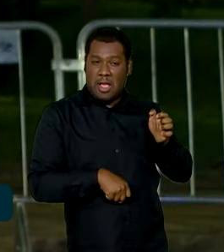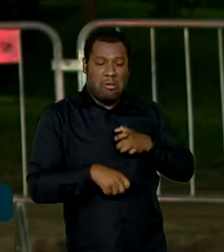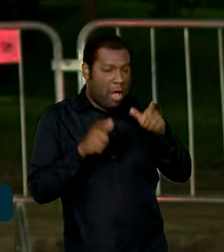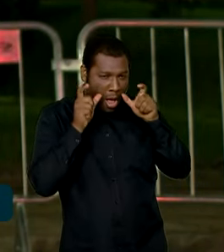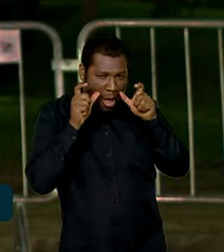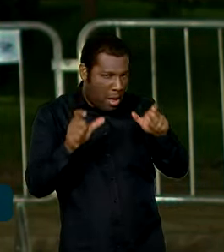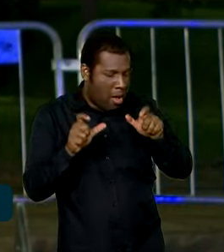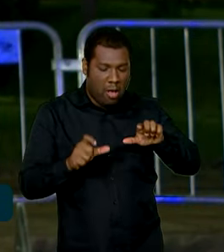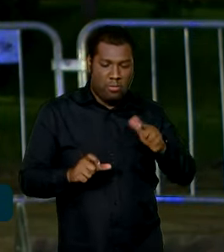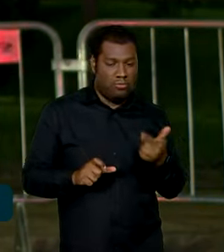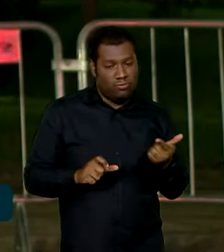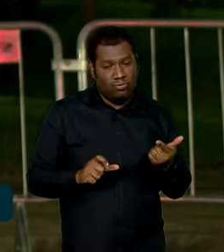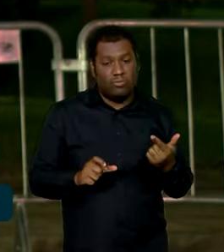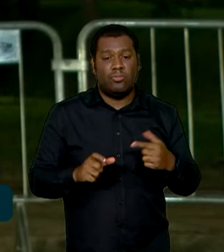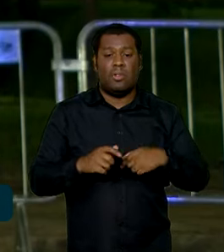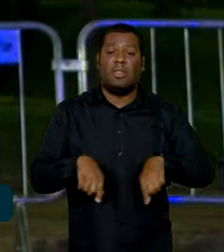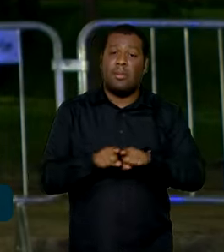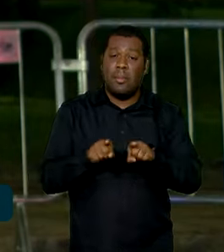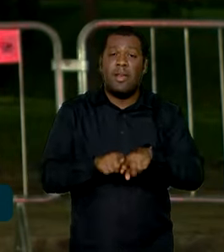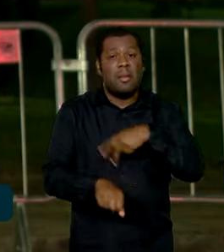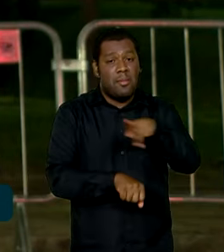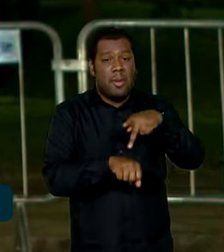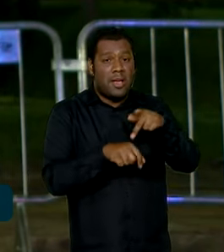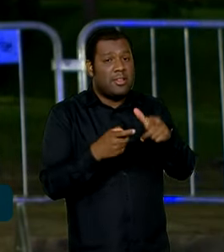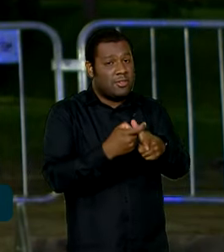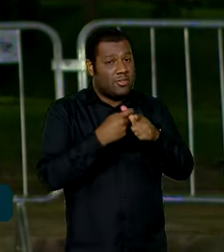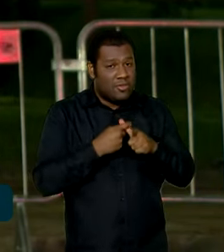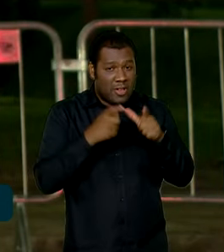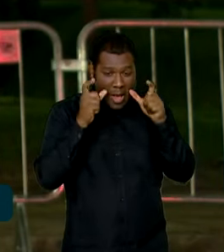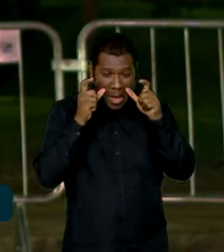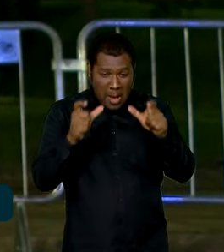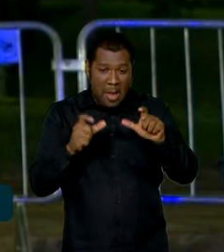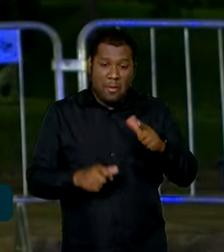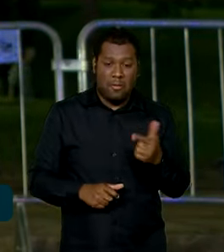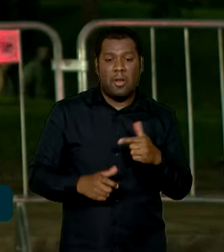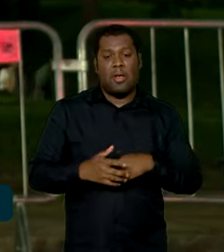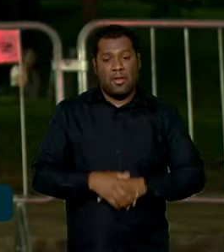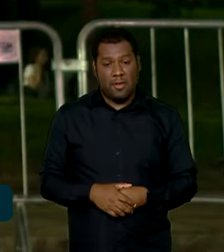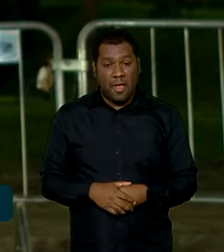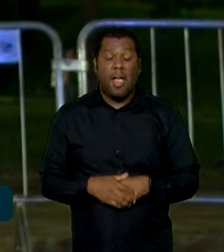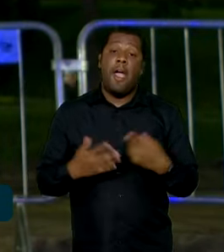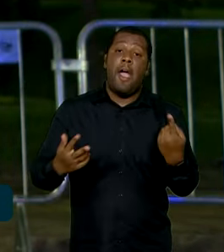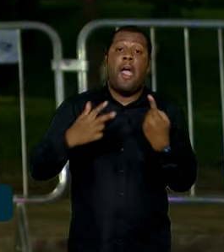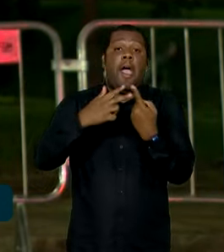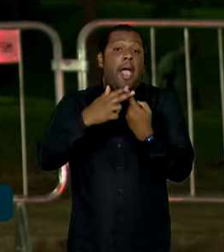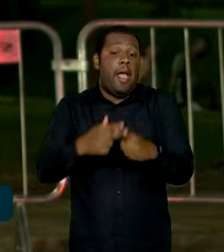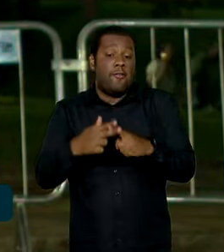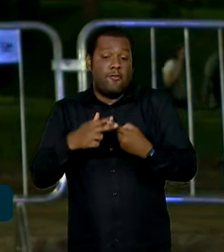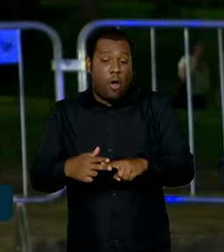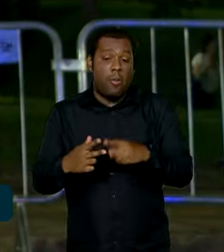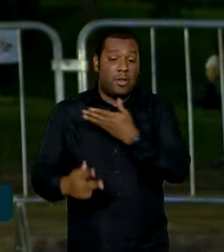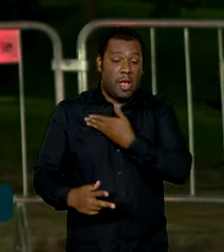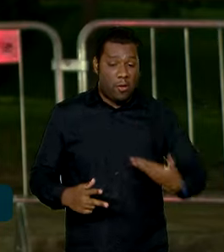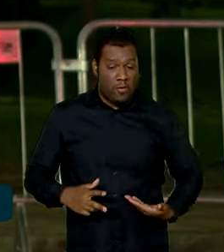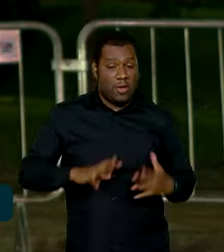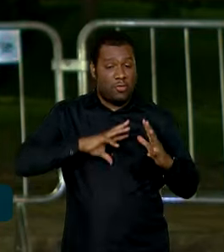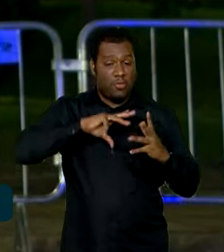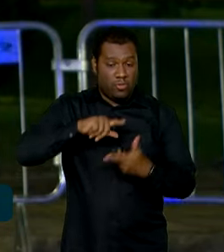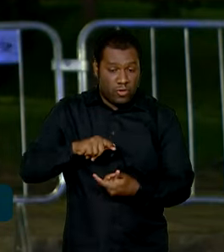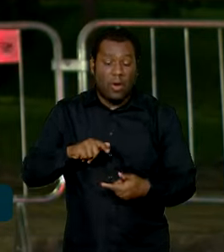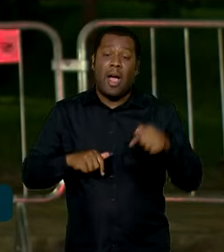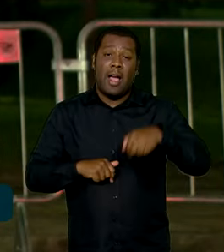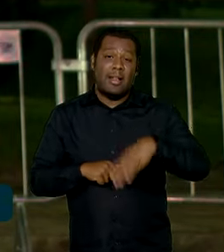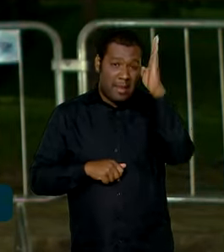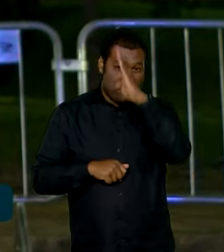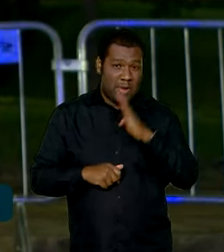nem pelos países endividados. Uma delas é uma reforma da governança global. E o Brasil tem um